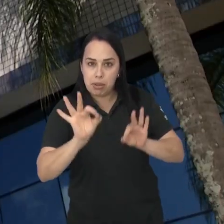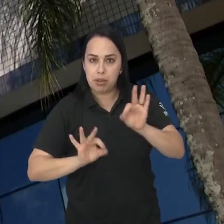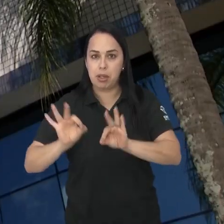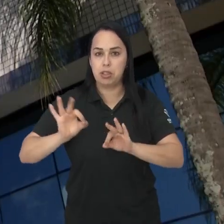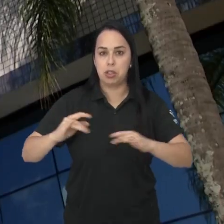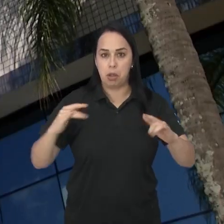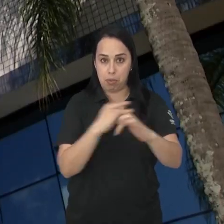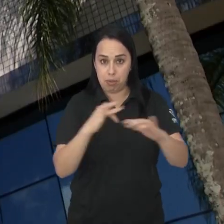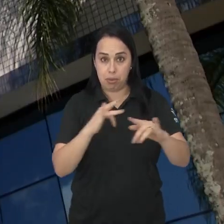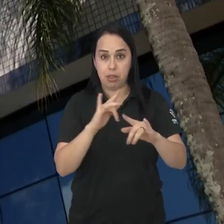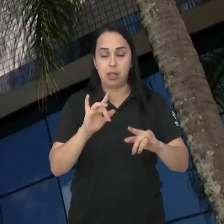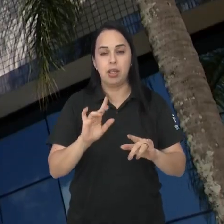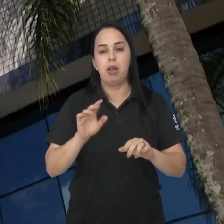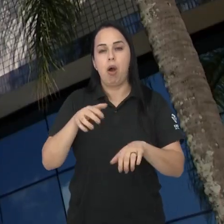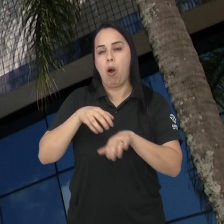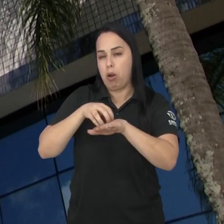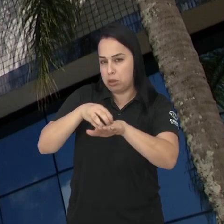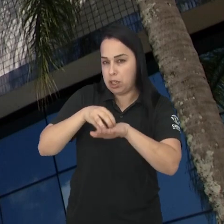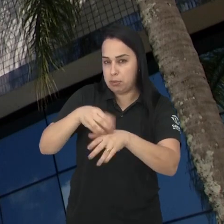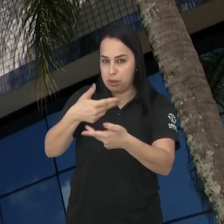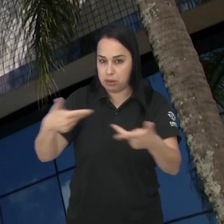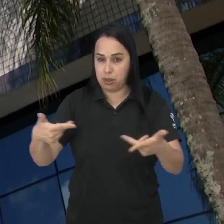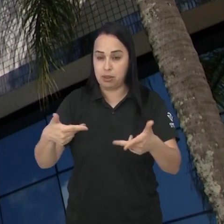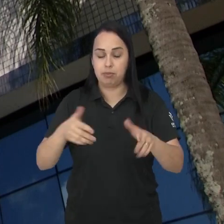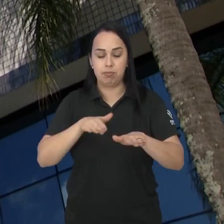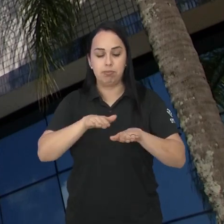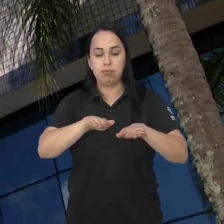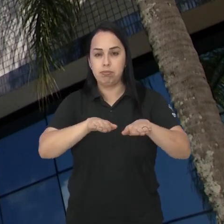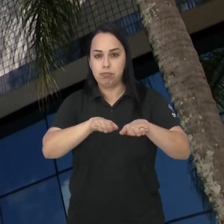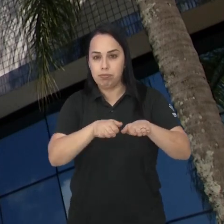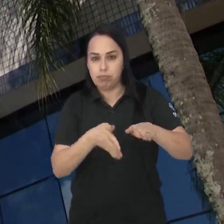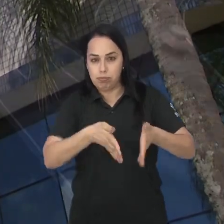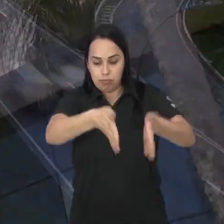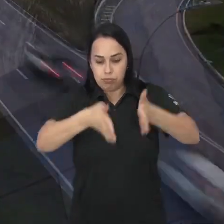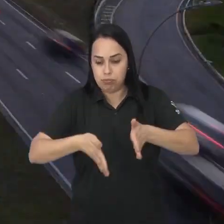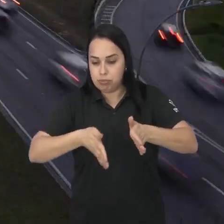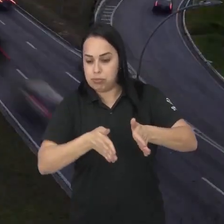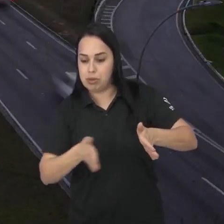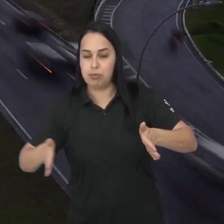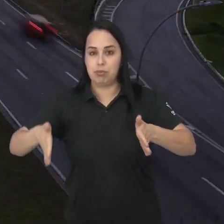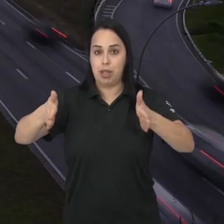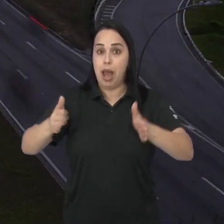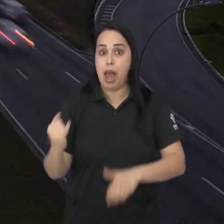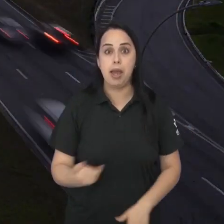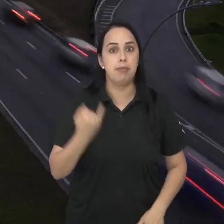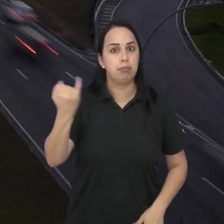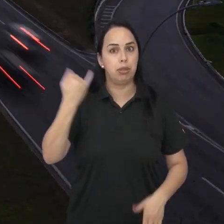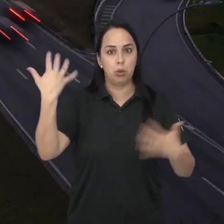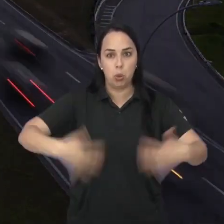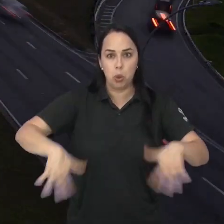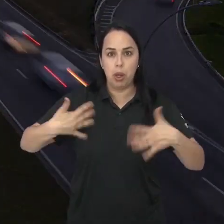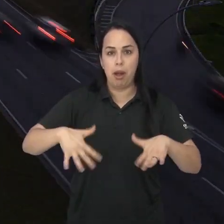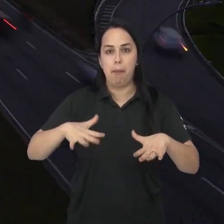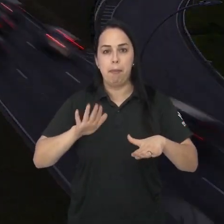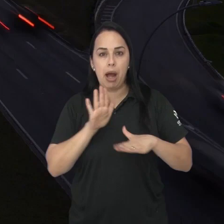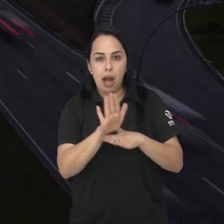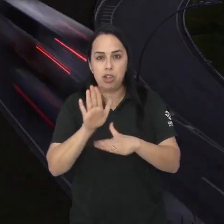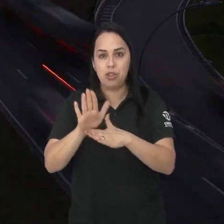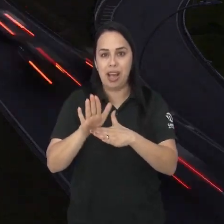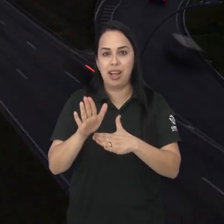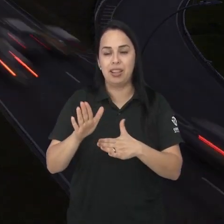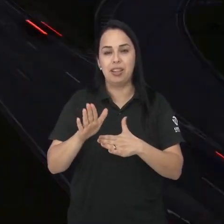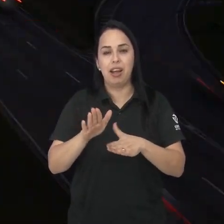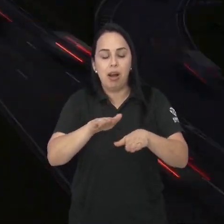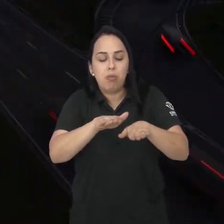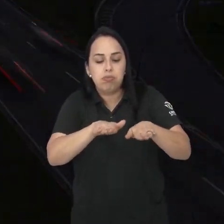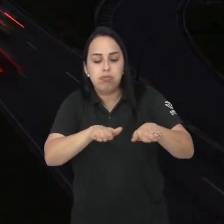Comissão de Planejamento Urbano, Obras e Transporte da Câmara de São José, o alargamento do anel viário é uma intervenção